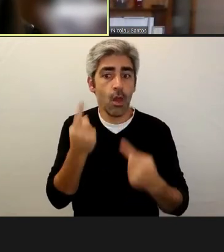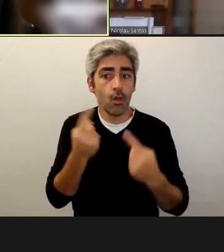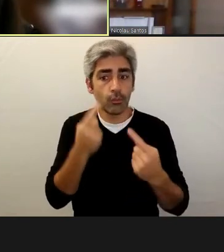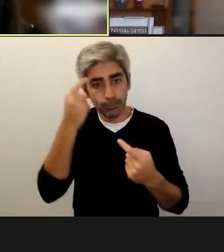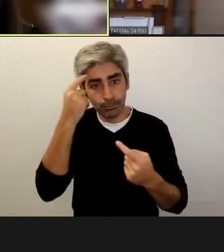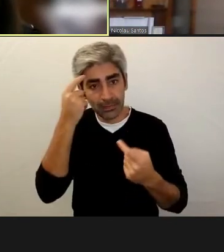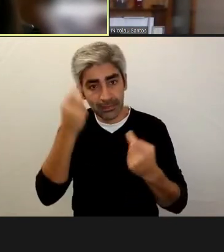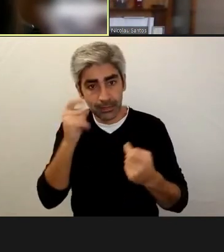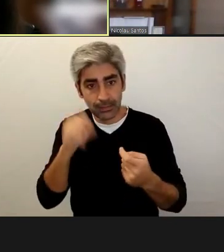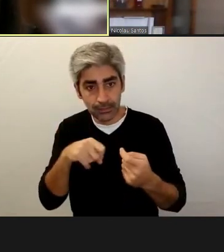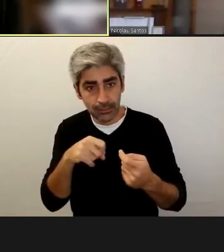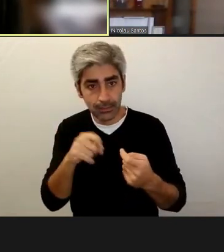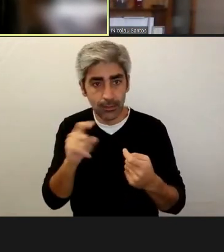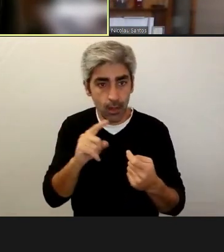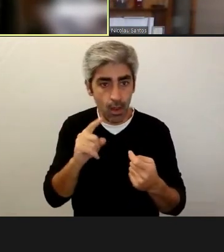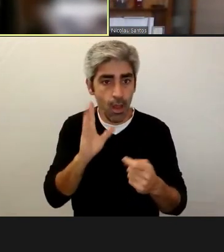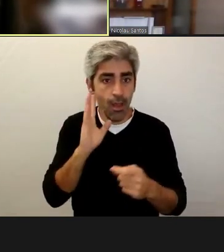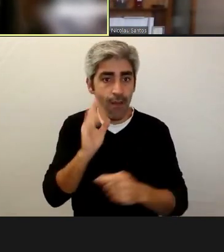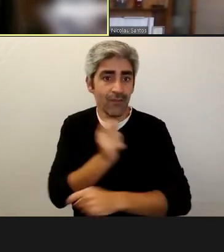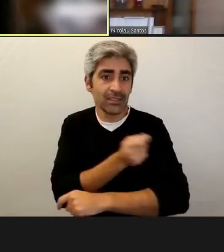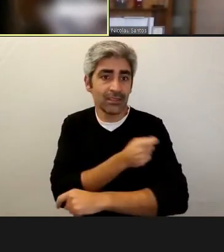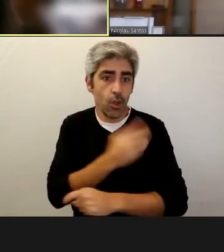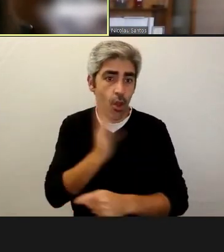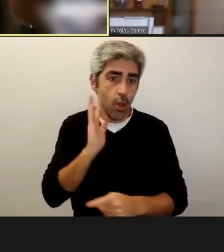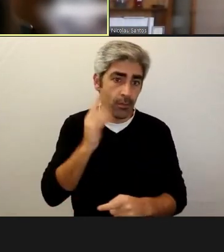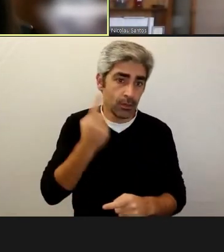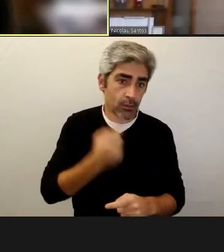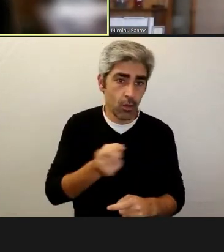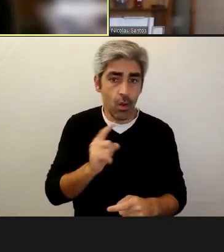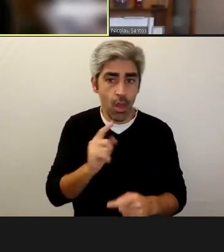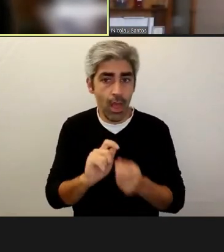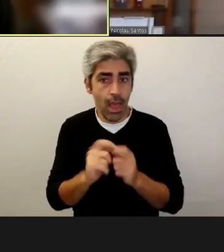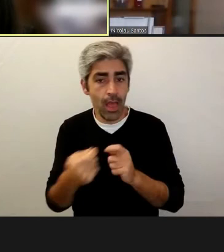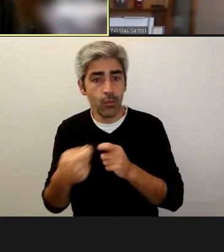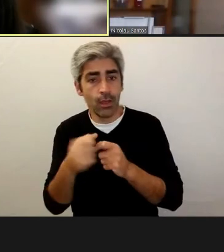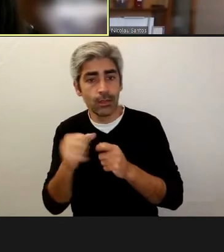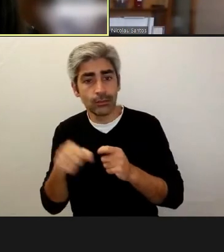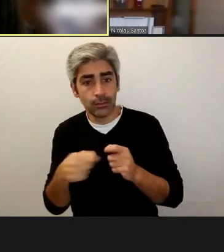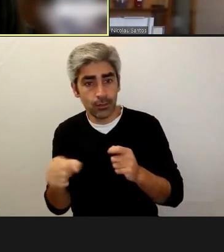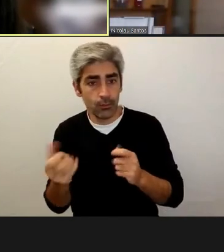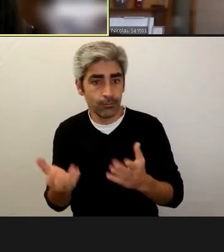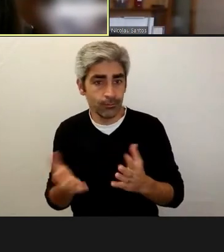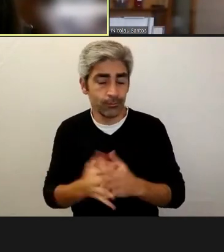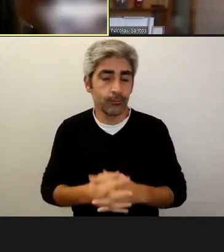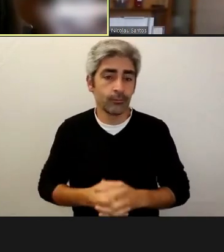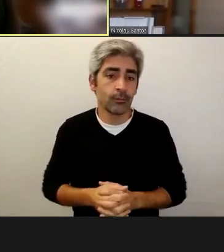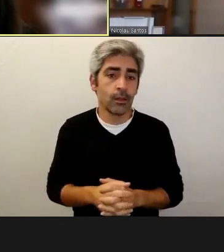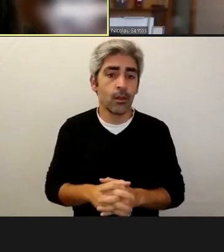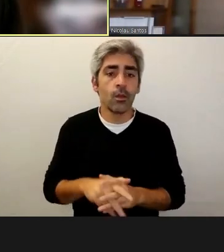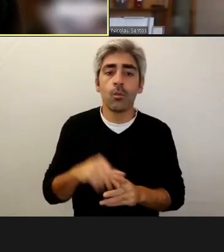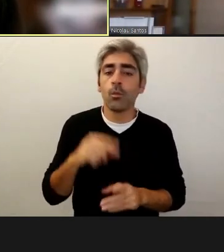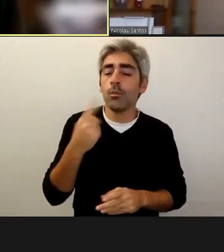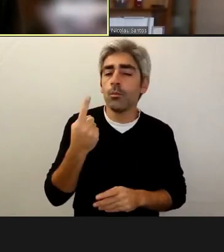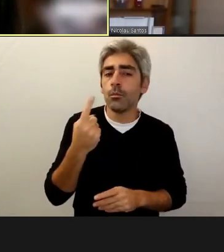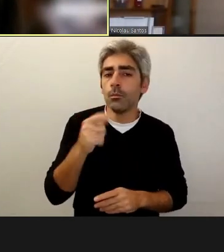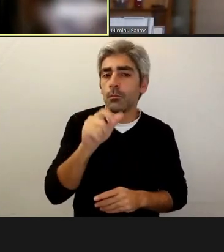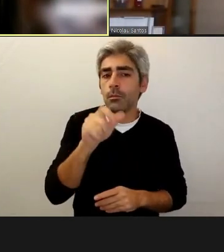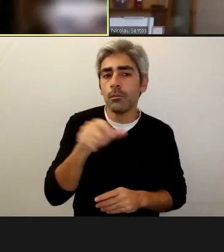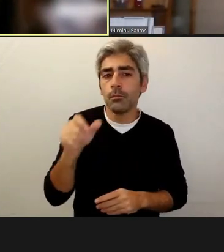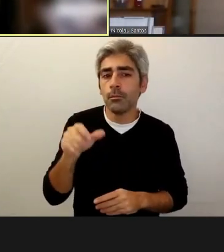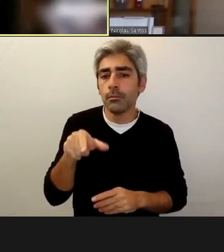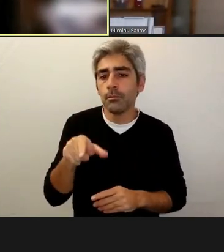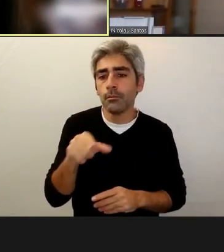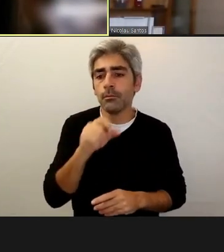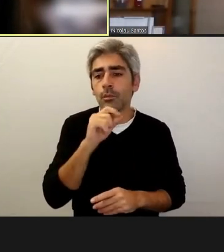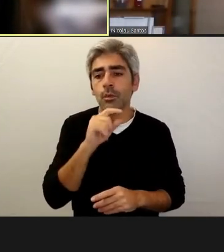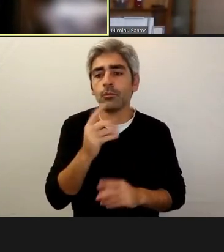se a vacinação obrigatória é adequada para atingir esse fim. Pode entender-se que, dada que um elemento a pesar aqui será, por exemplo,